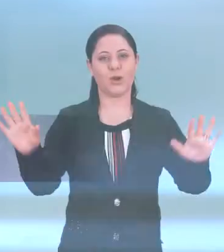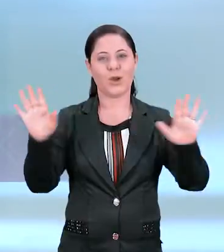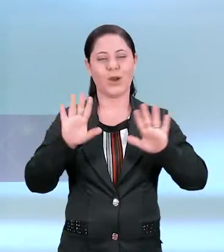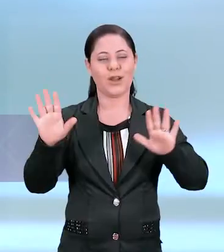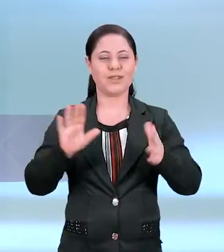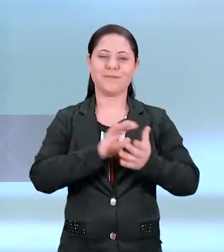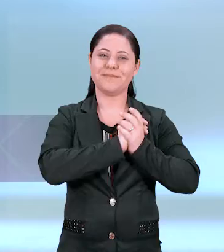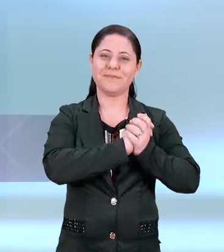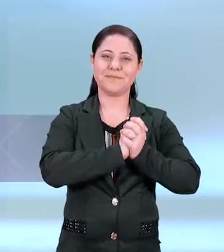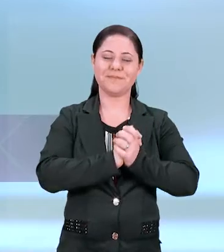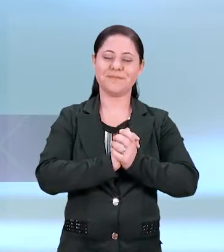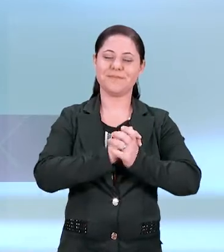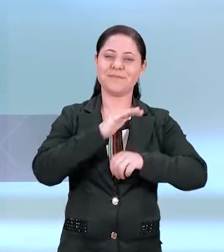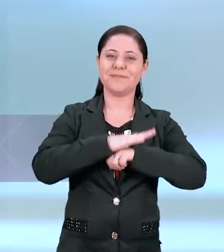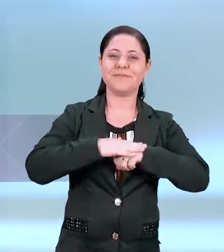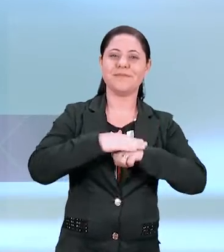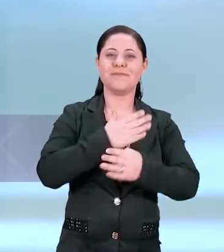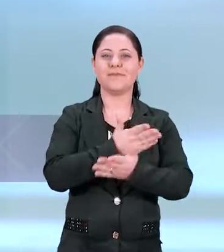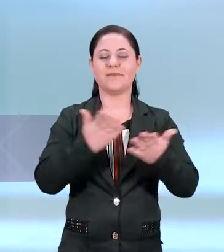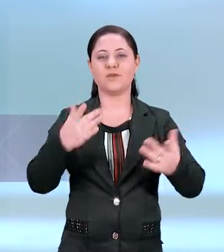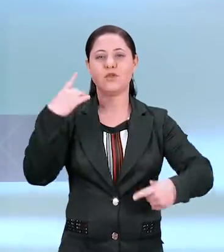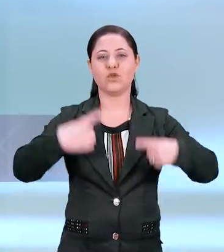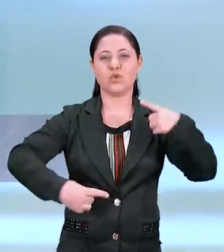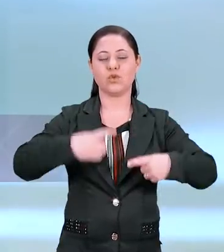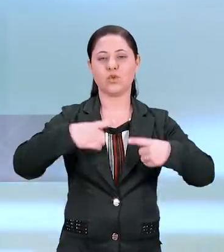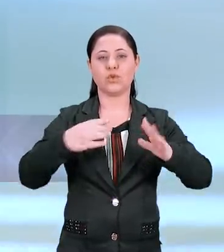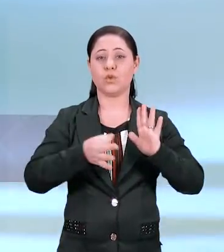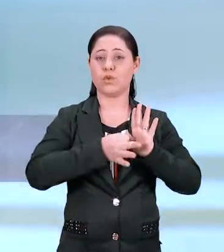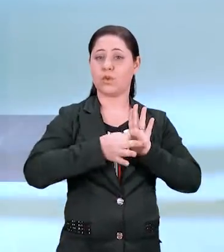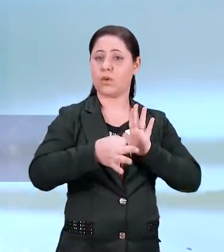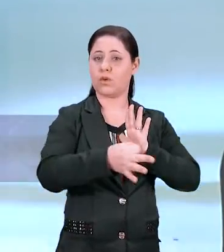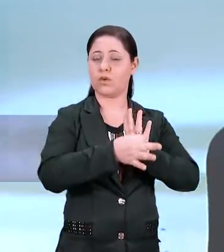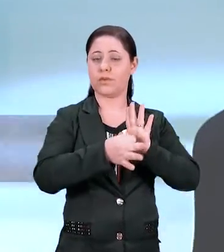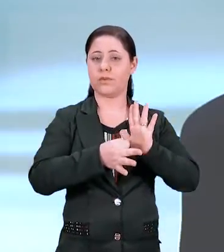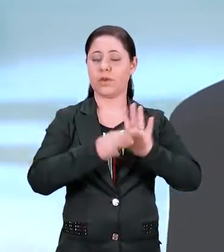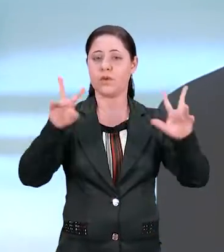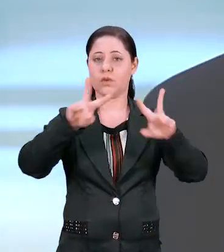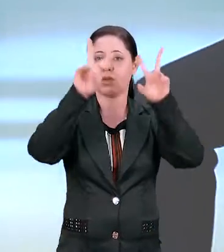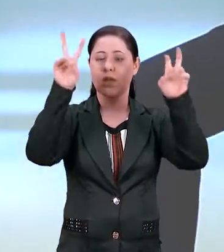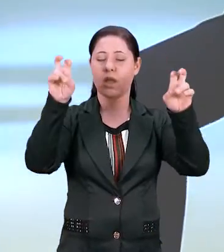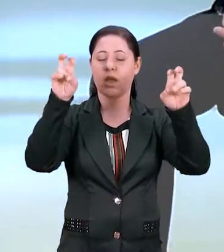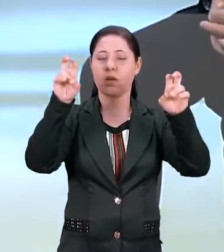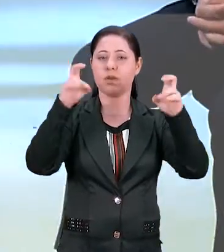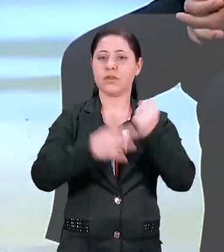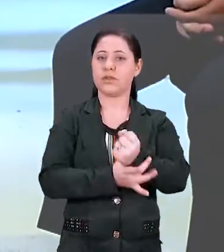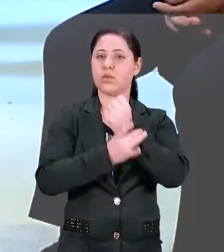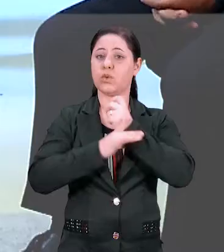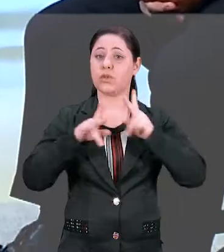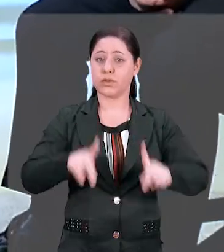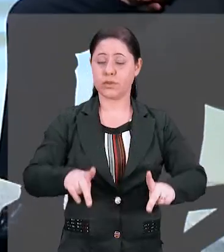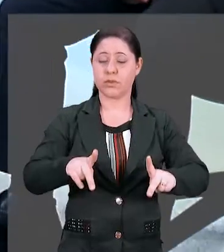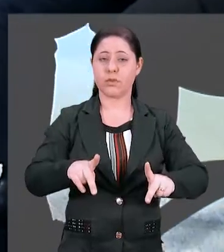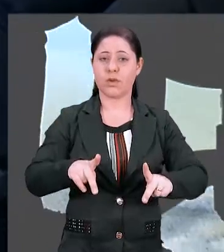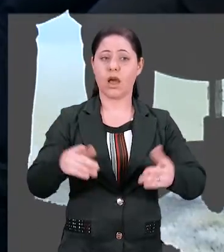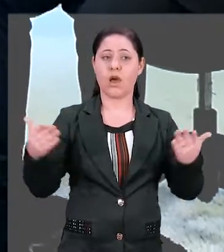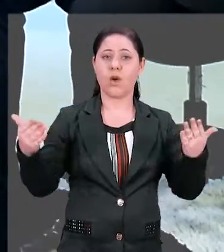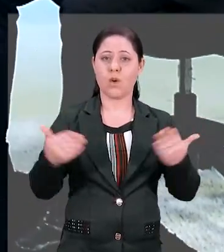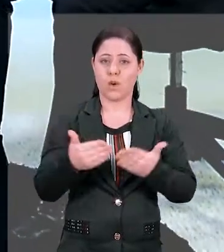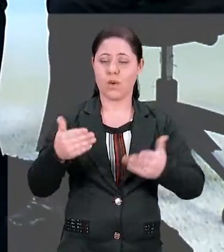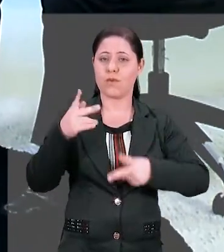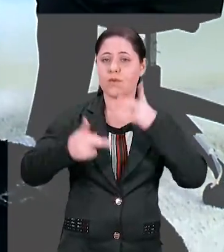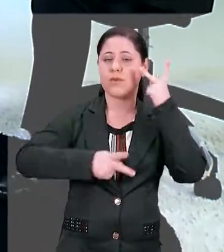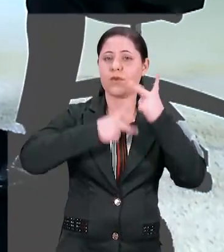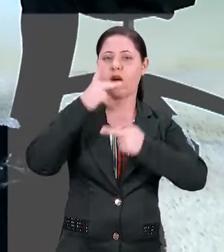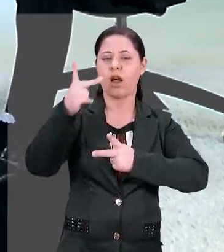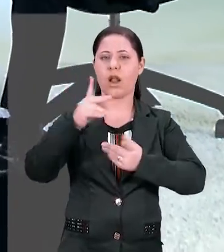Olá, minha saudação amiga e carinhosa. Voltamos a discutir no programa Considerações o tema segurança pública. Dessa vez vamos